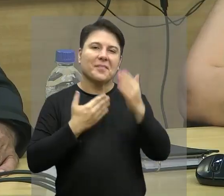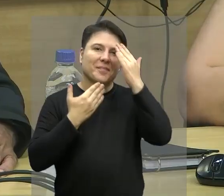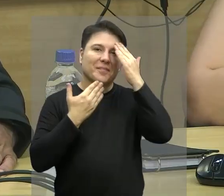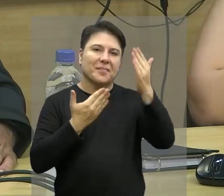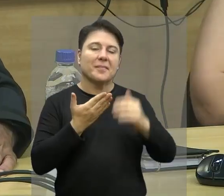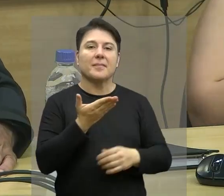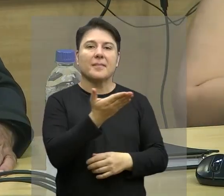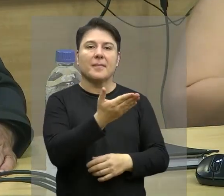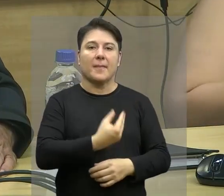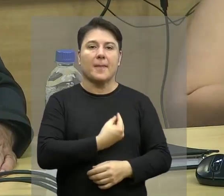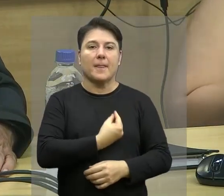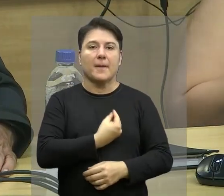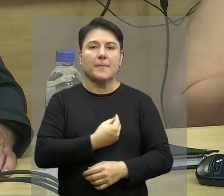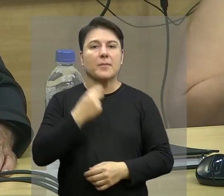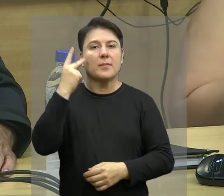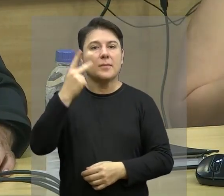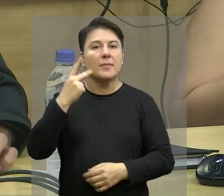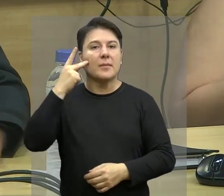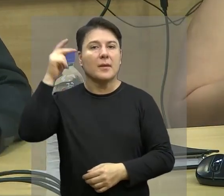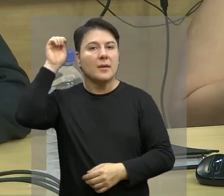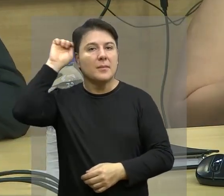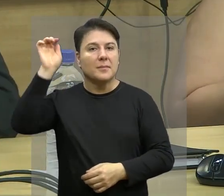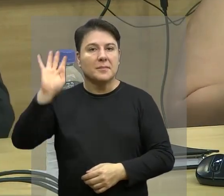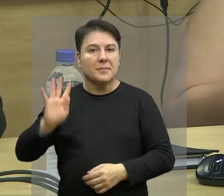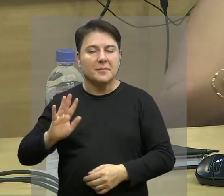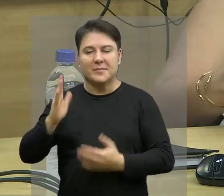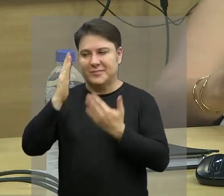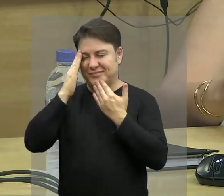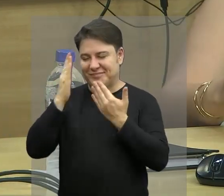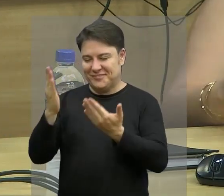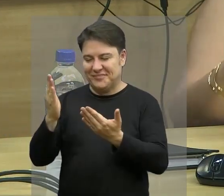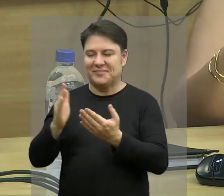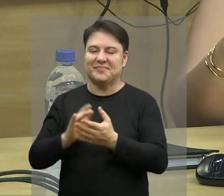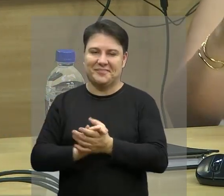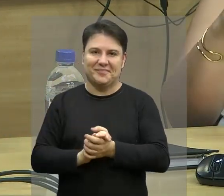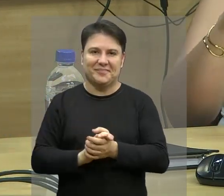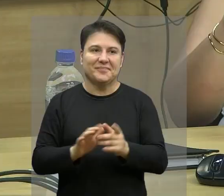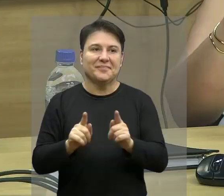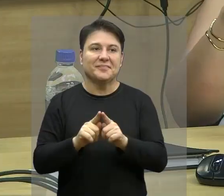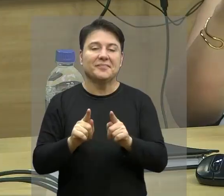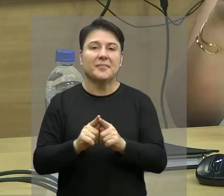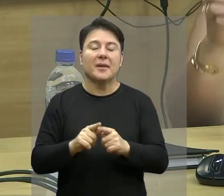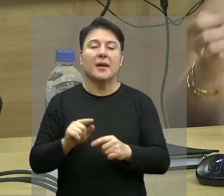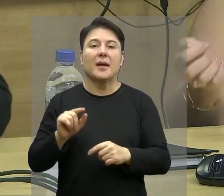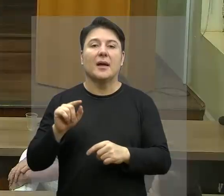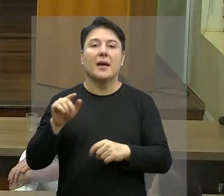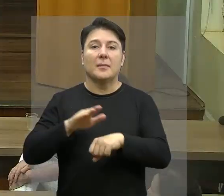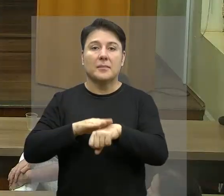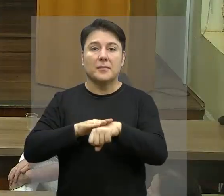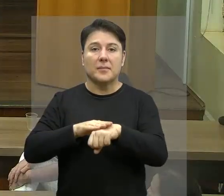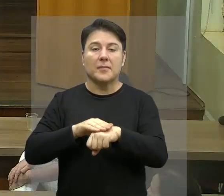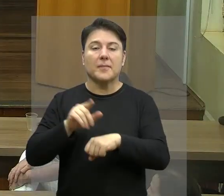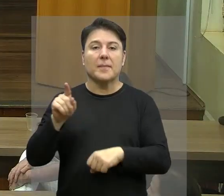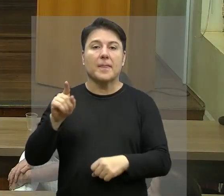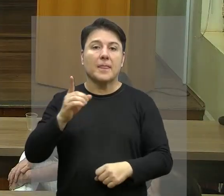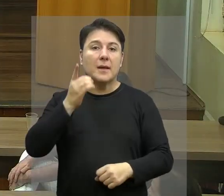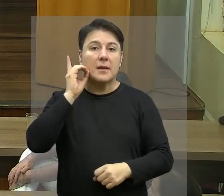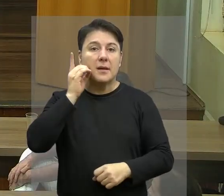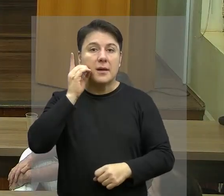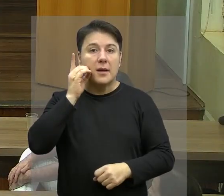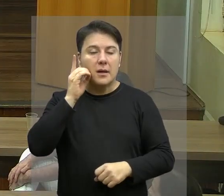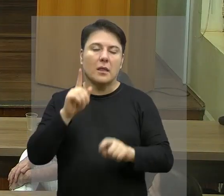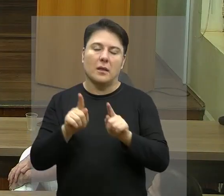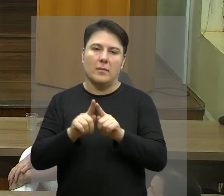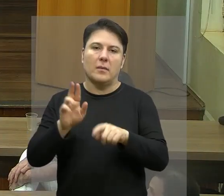também a presença da vereadora Filipa Brunelli, obrigado Filipa, e quem chama junto também essa audiência é o enfermeiro